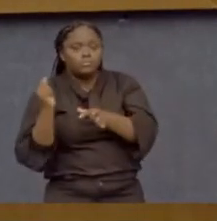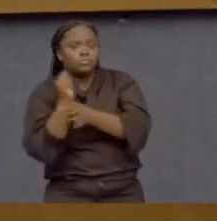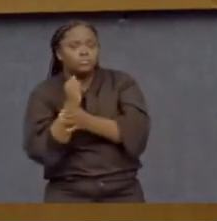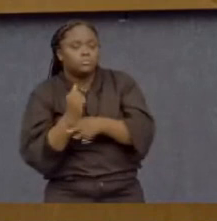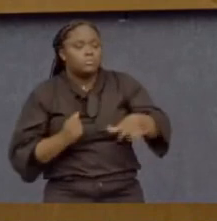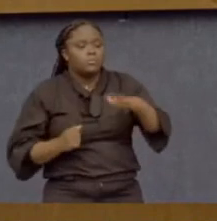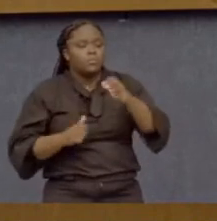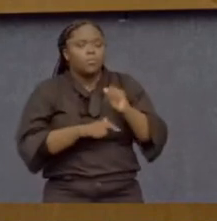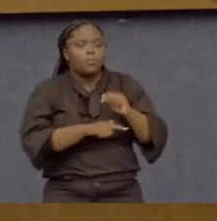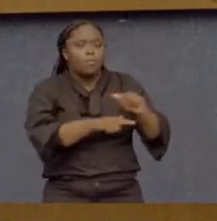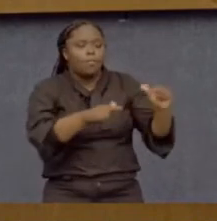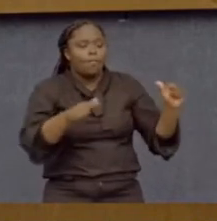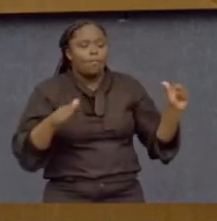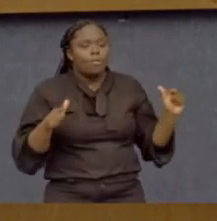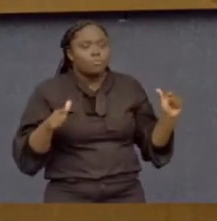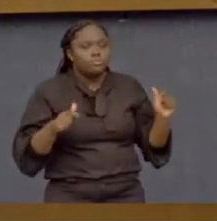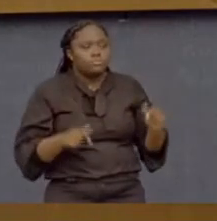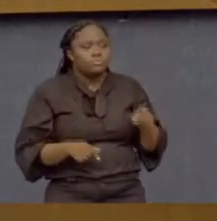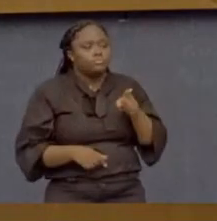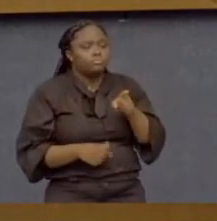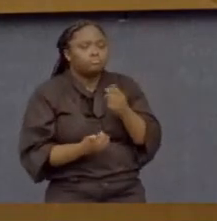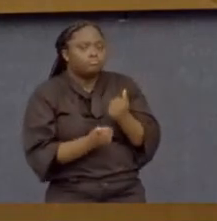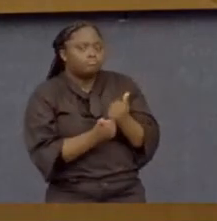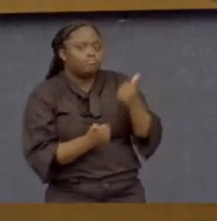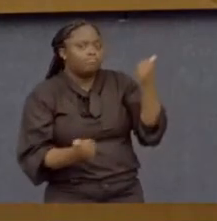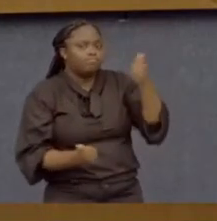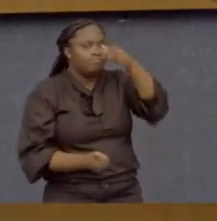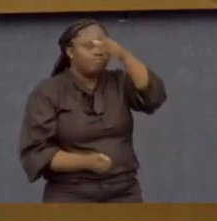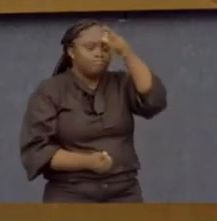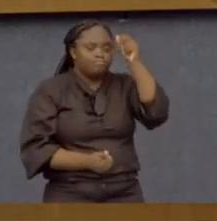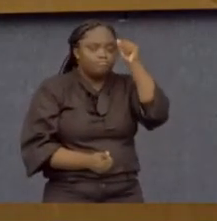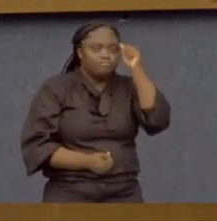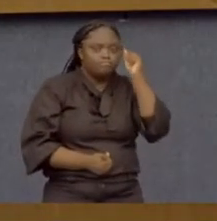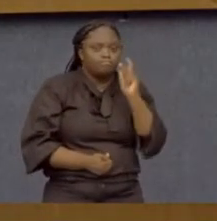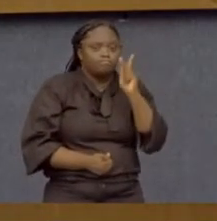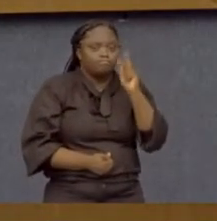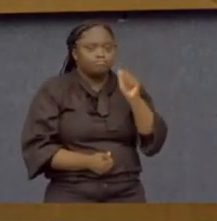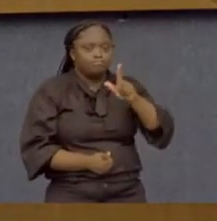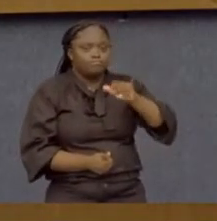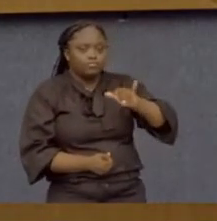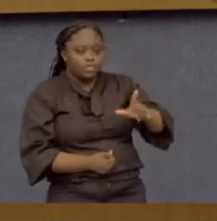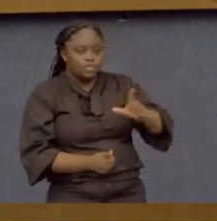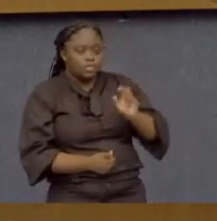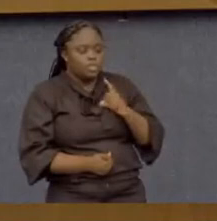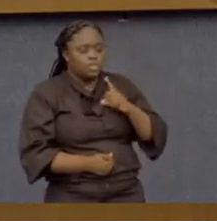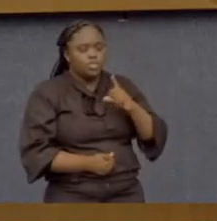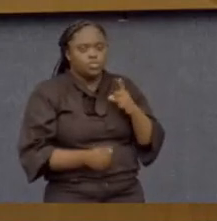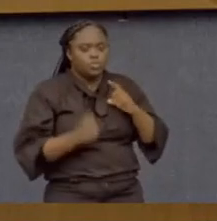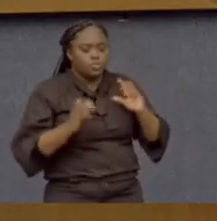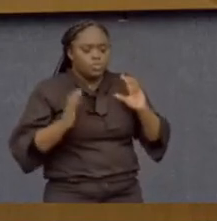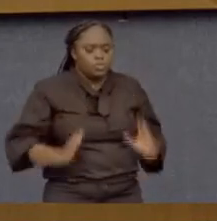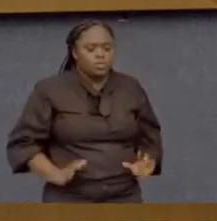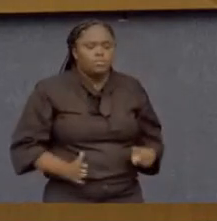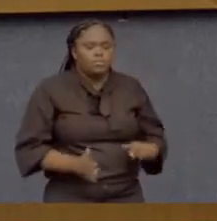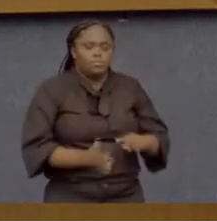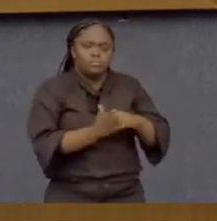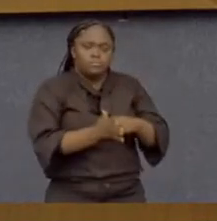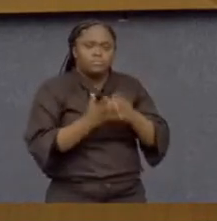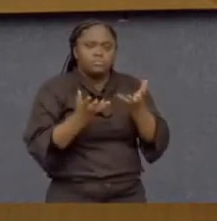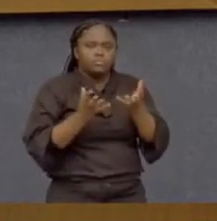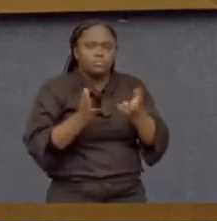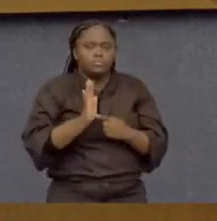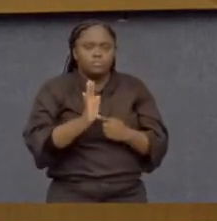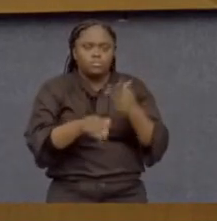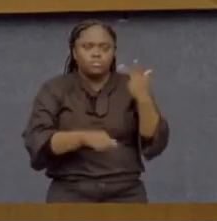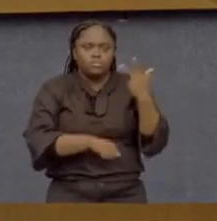uma área vazia. O senhor era vice do prefeito Calil e ele tinha uma posição muito sólida sobre esse tema. Eu gostaria de pedir para passar